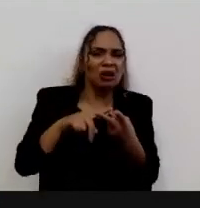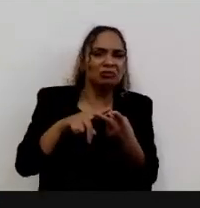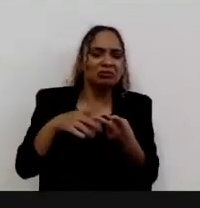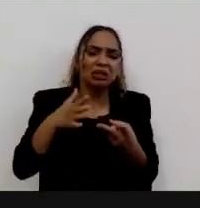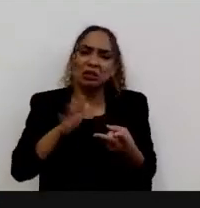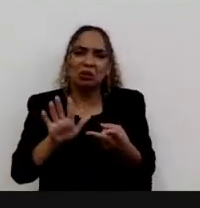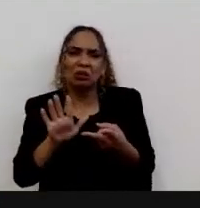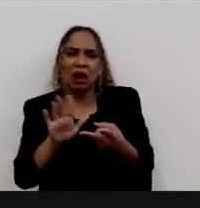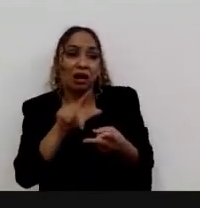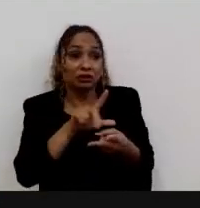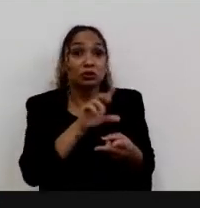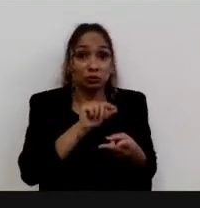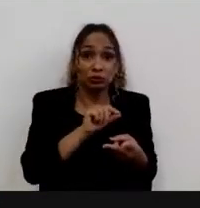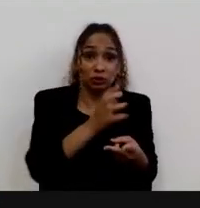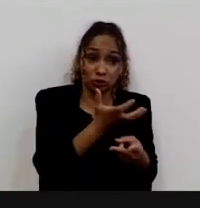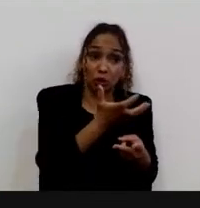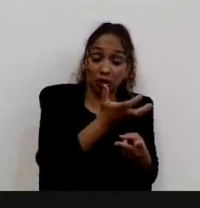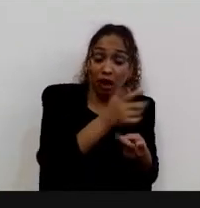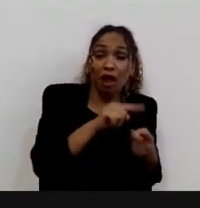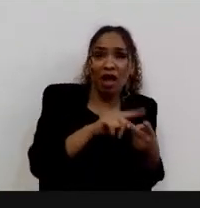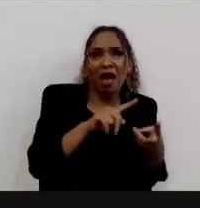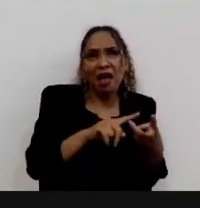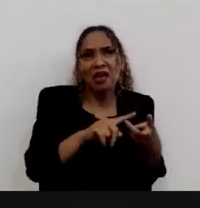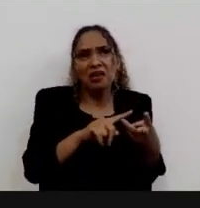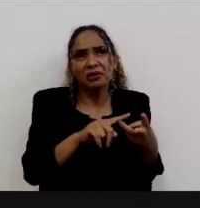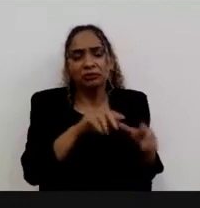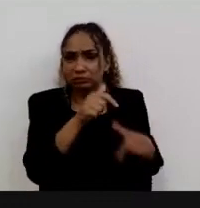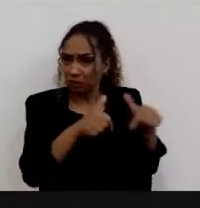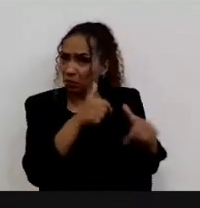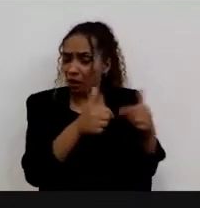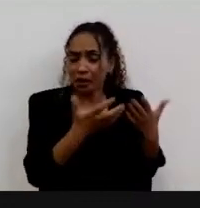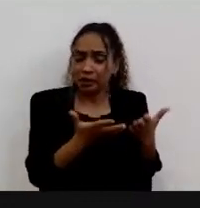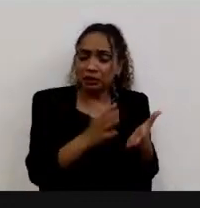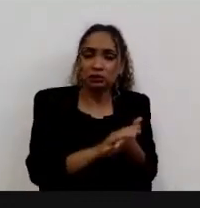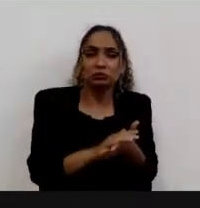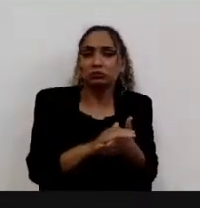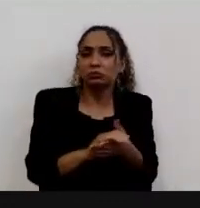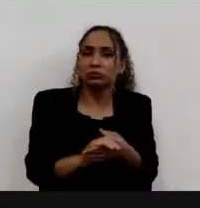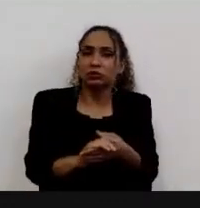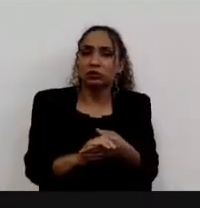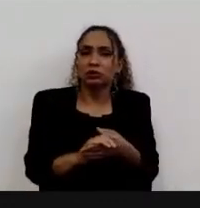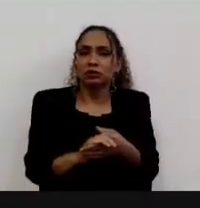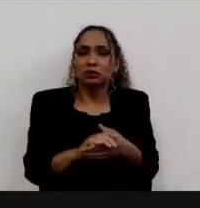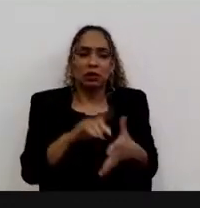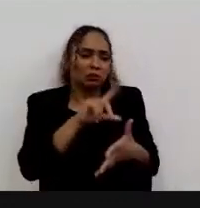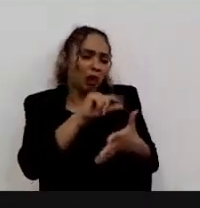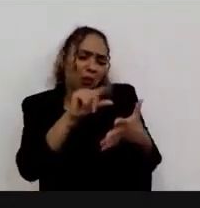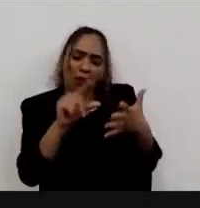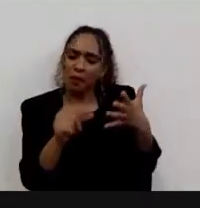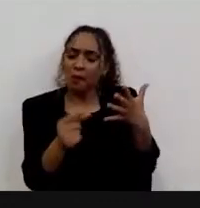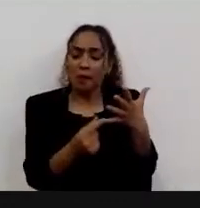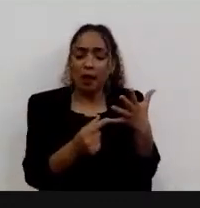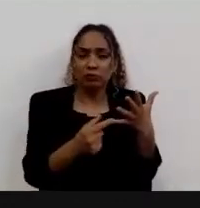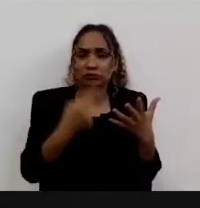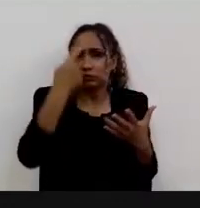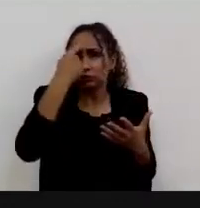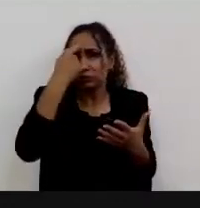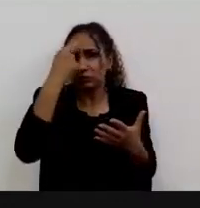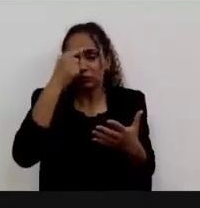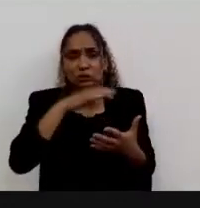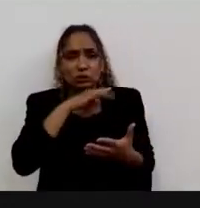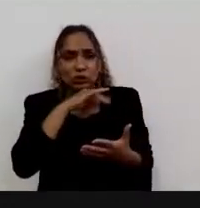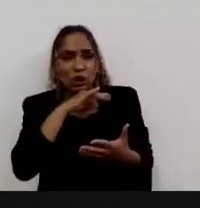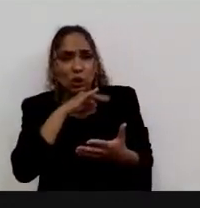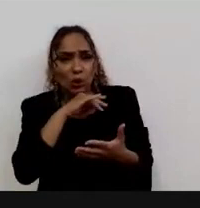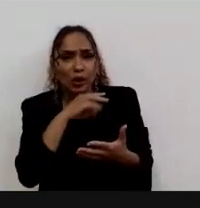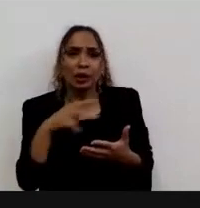aquilo ali eu passo, isso aqui eu pego para eu ter alguma ação, alguma atuação. E eu penso que é ruim para o parlamentar, é ruim